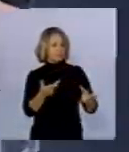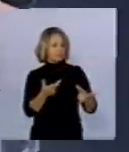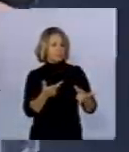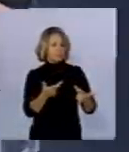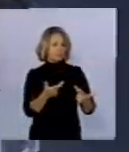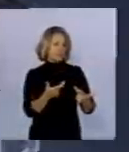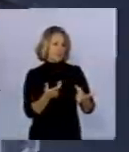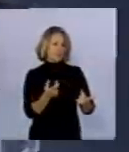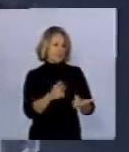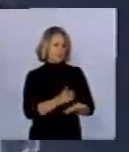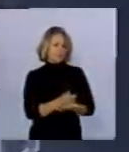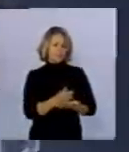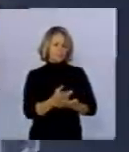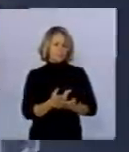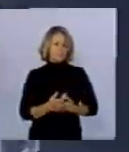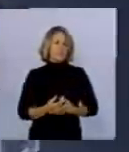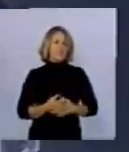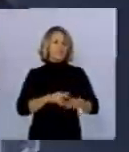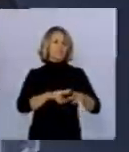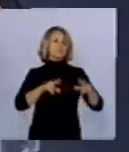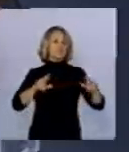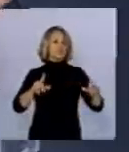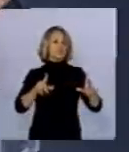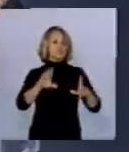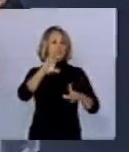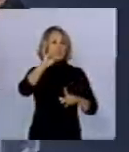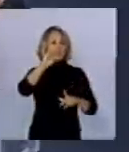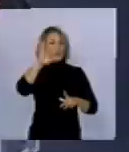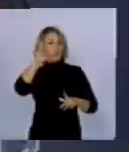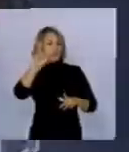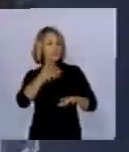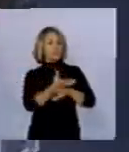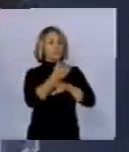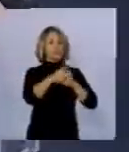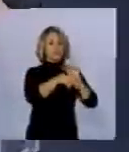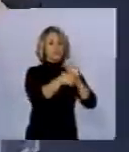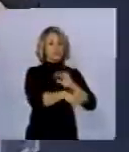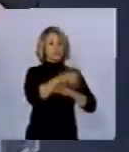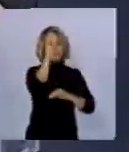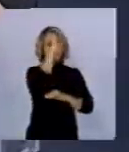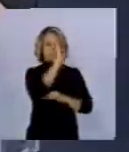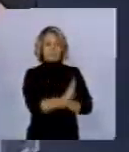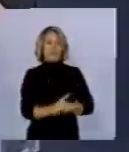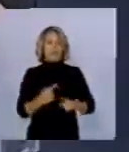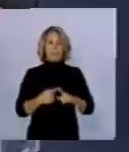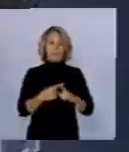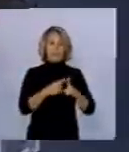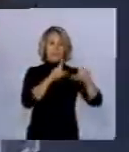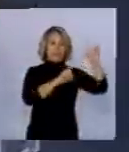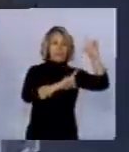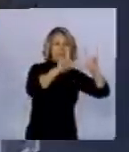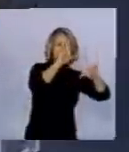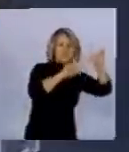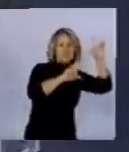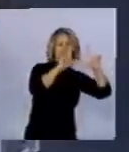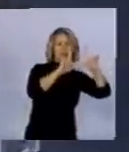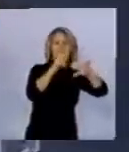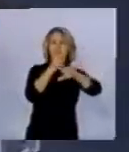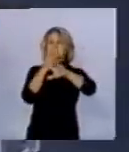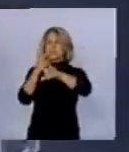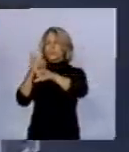por conta do dessa ínfima cota de conteúdo Nacional por quê as televisões vão procurar o